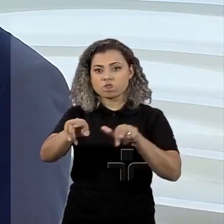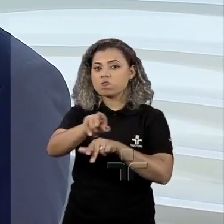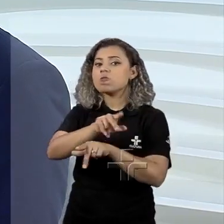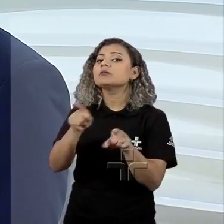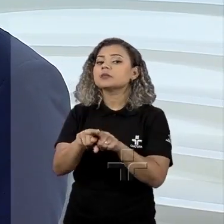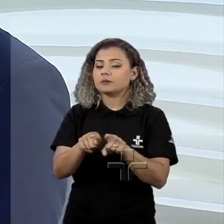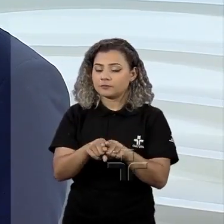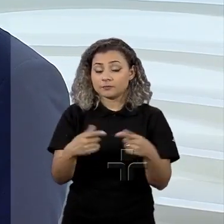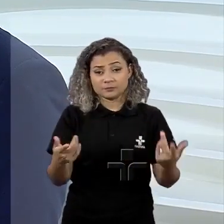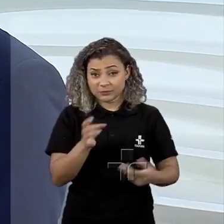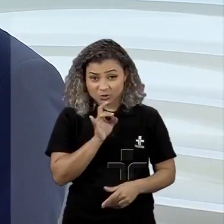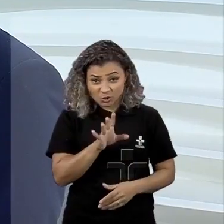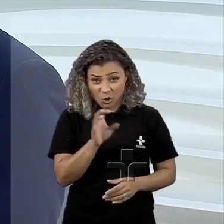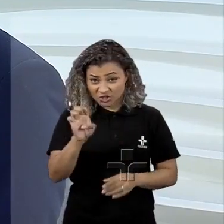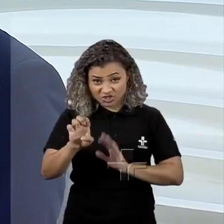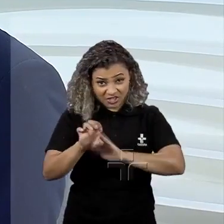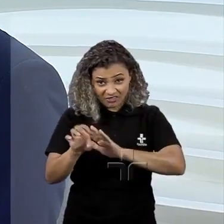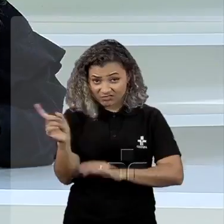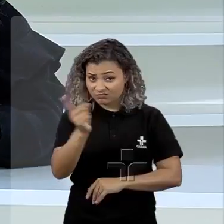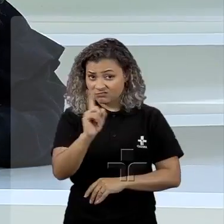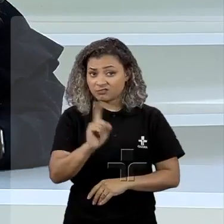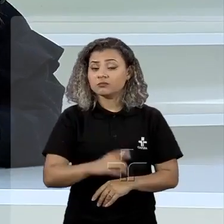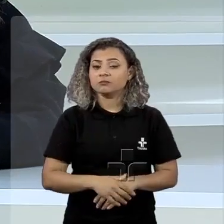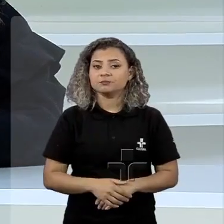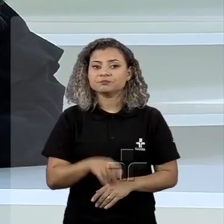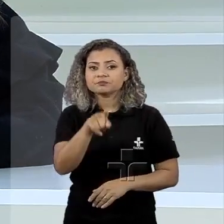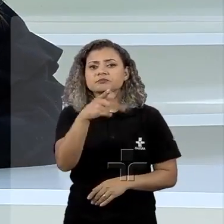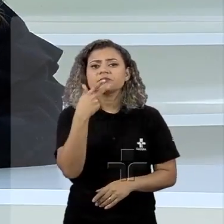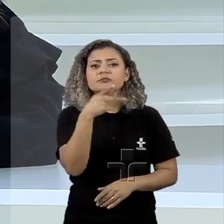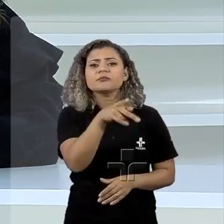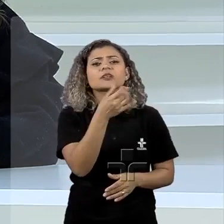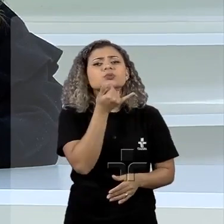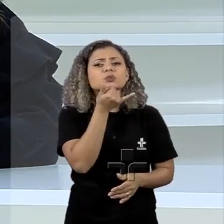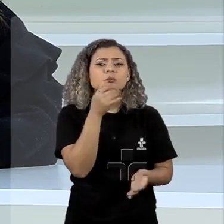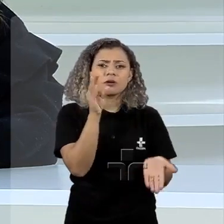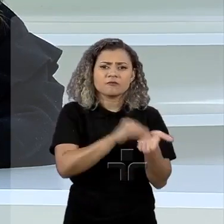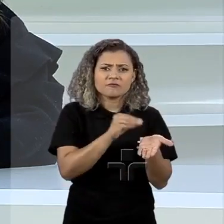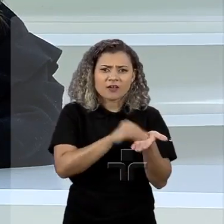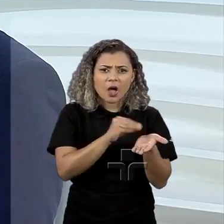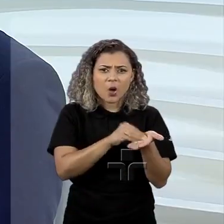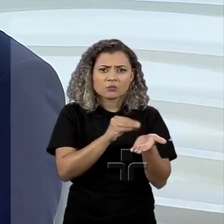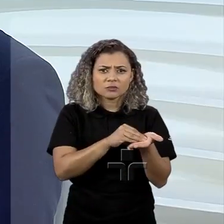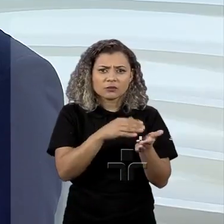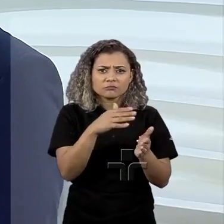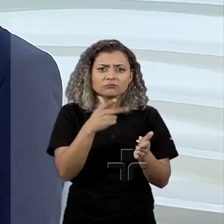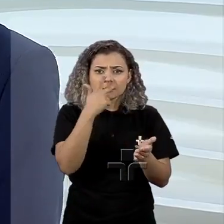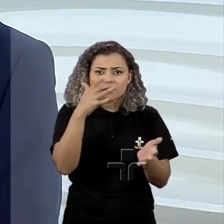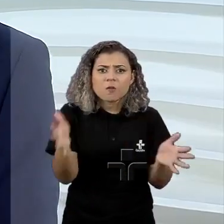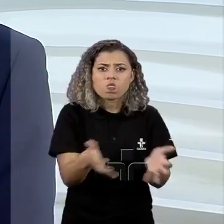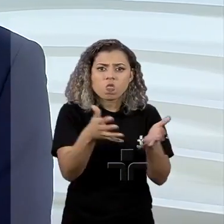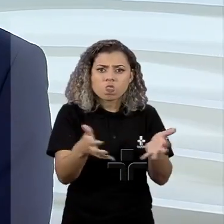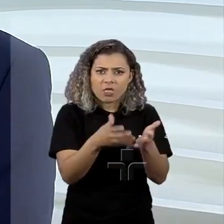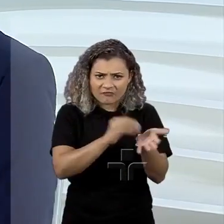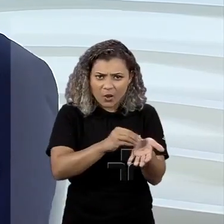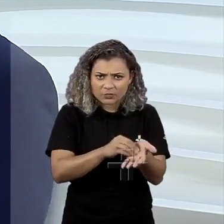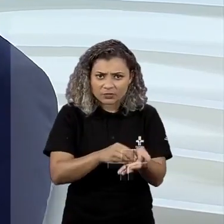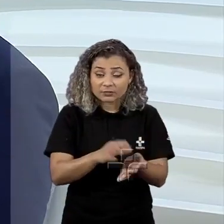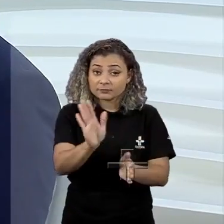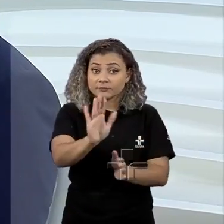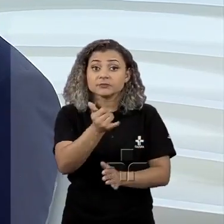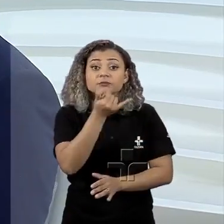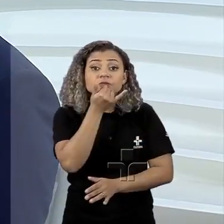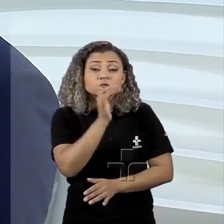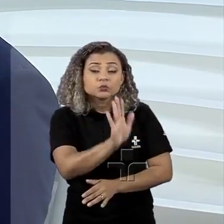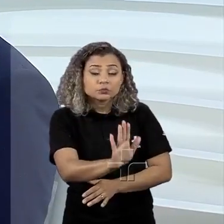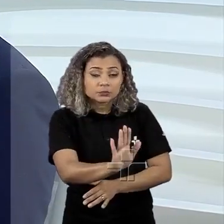foram apenas os esquerdistas. O senhor acha que falta engajamento na sua campanha do partido? Não, eu vou só rapidamente terminar a resposta a